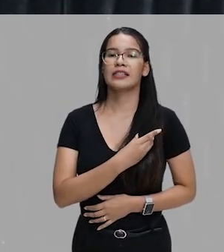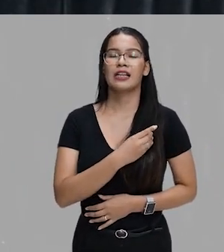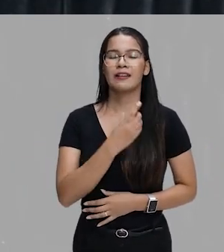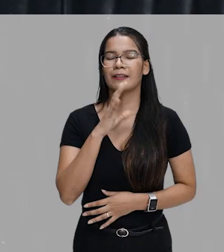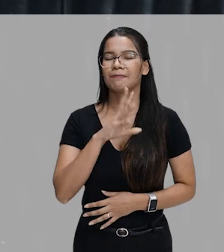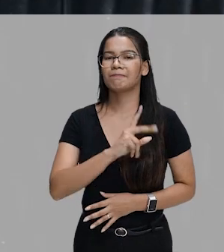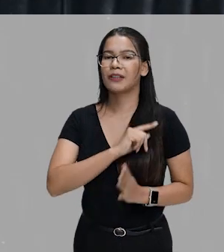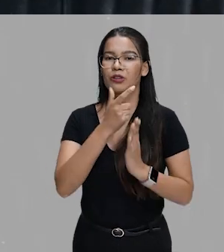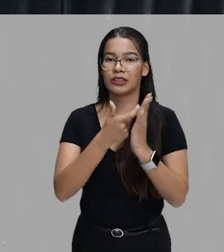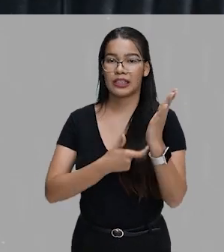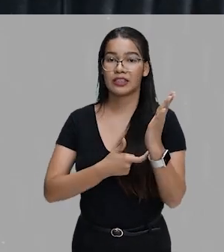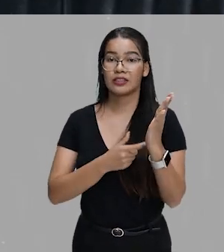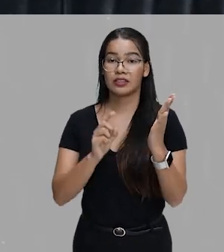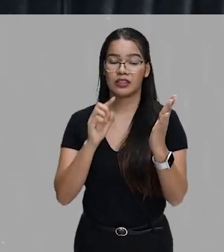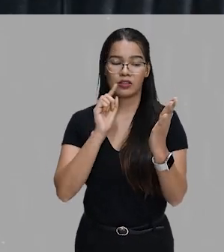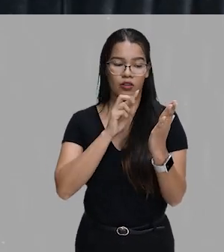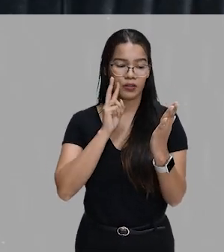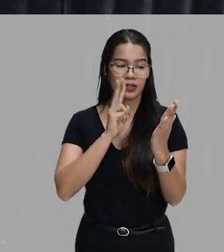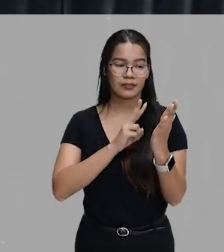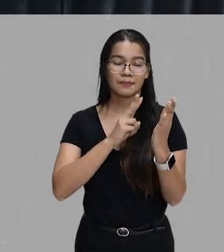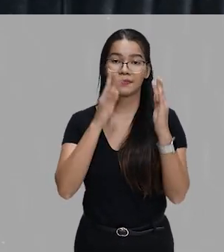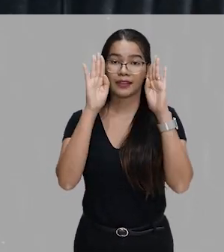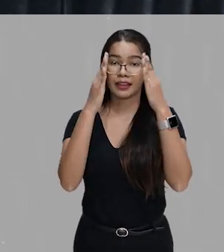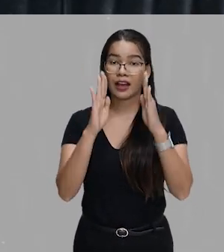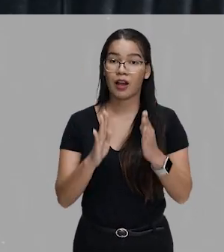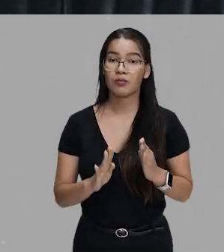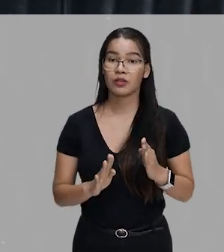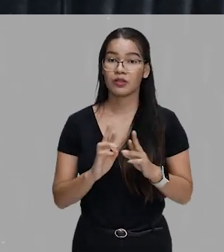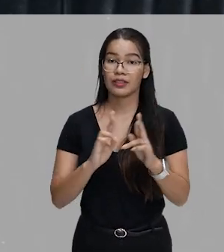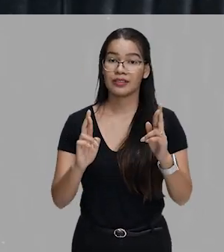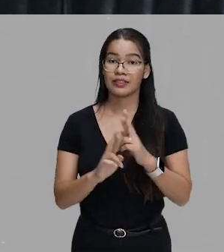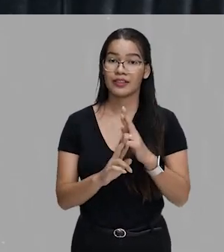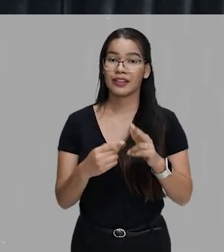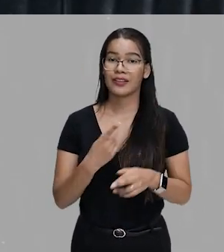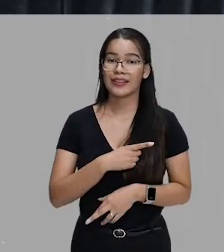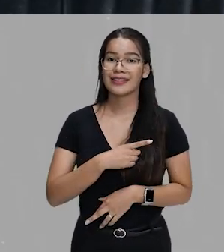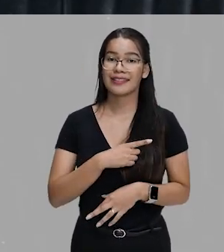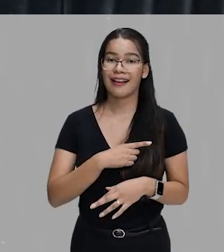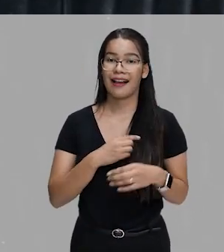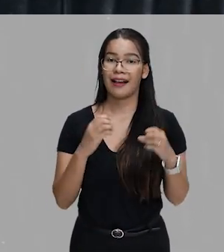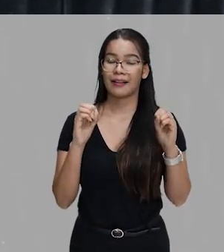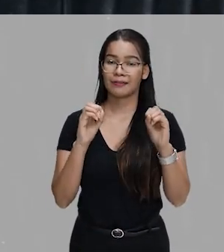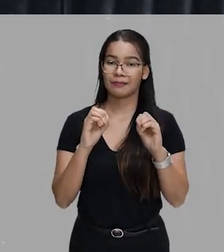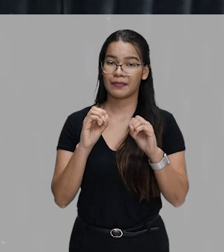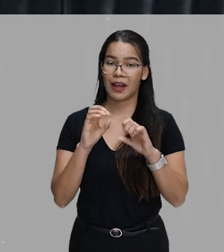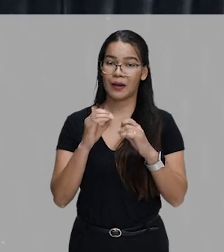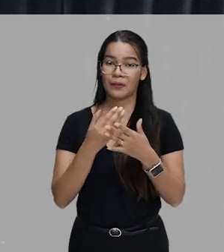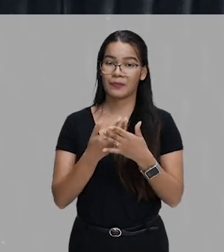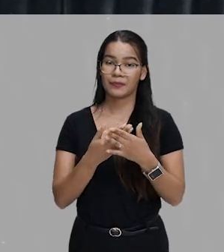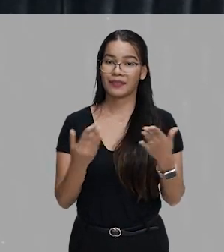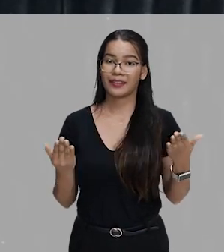analisar algo relativo à nossa aula de hoje. Acompanha comigo.